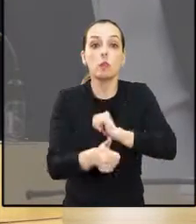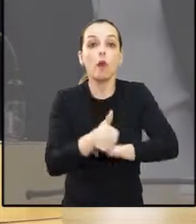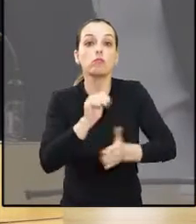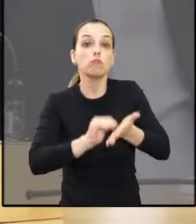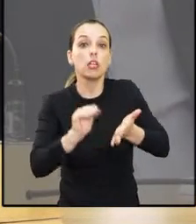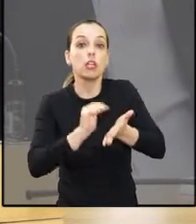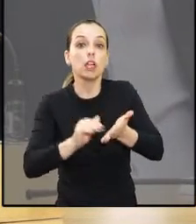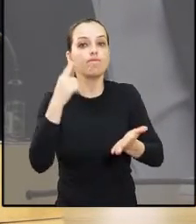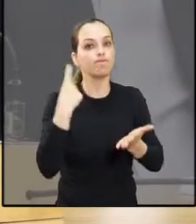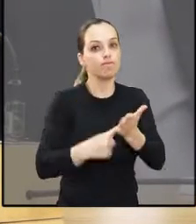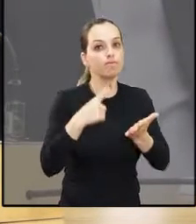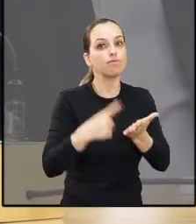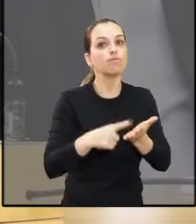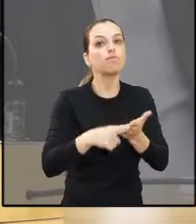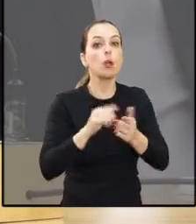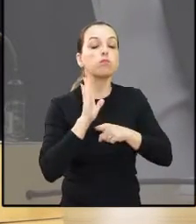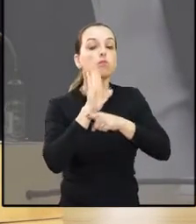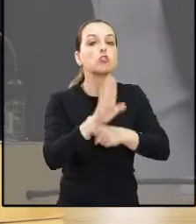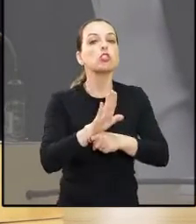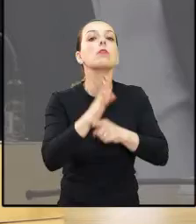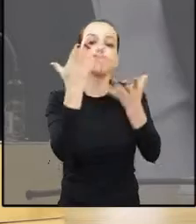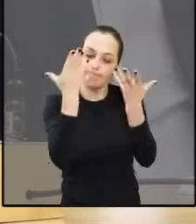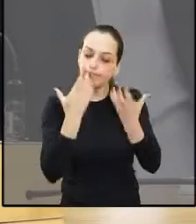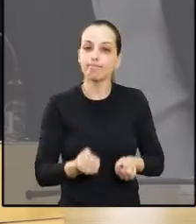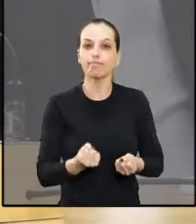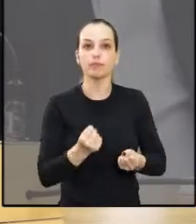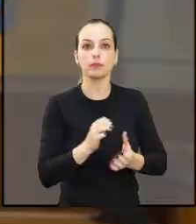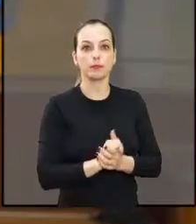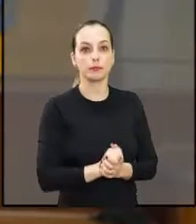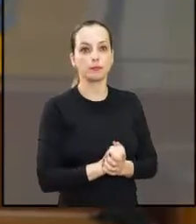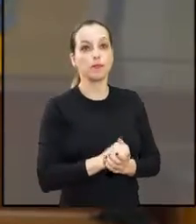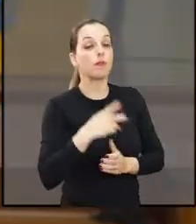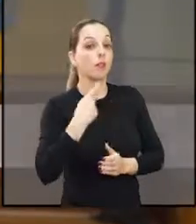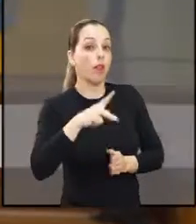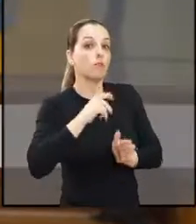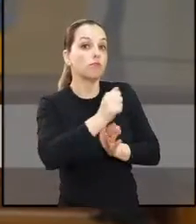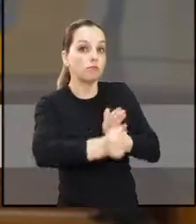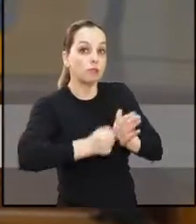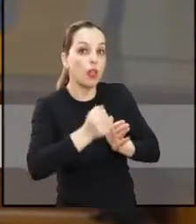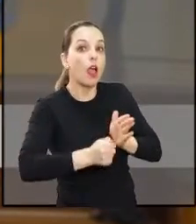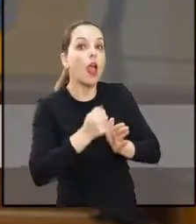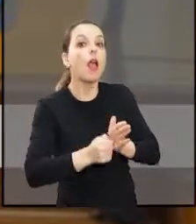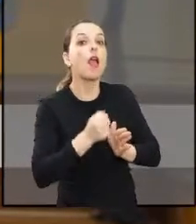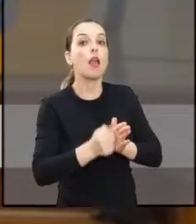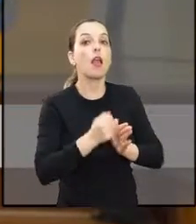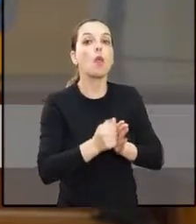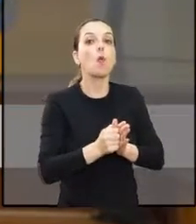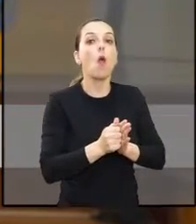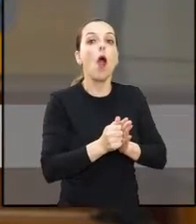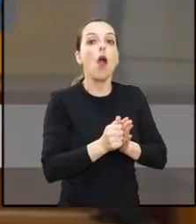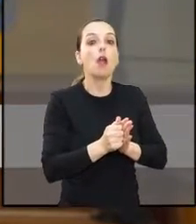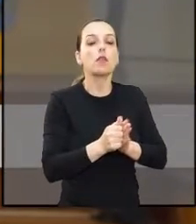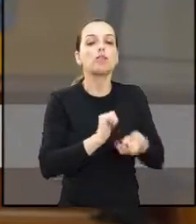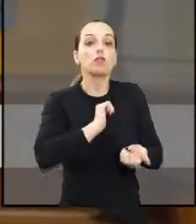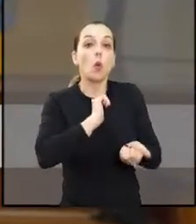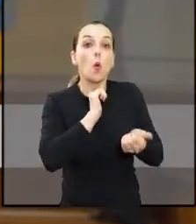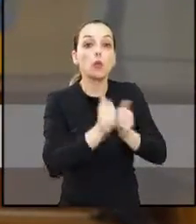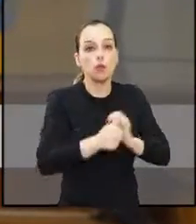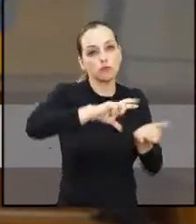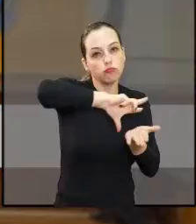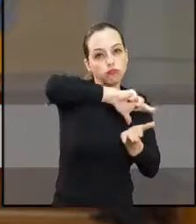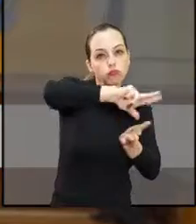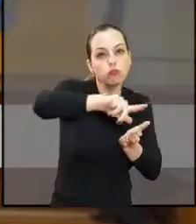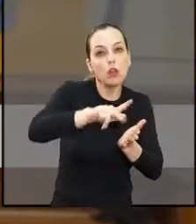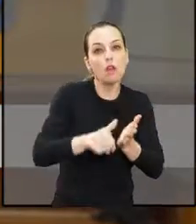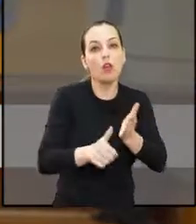Secretaria de Esportes se comprometeu a participar desse processo. A Prefeitura ela tem todo interesse em fomentar, em apoiar o esporte